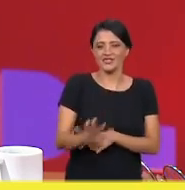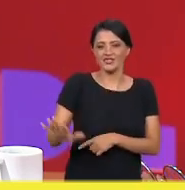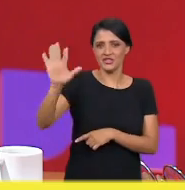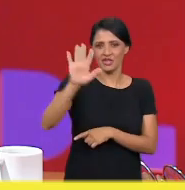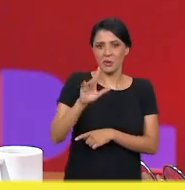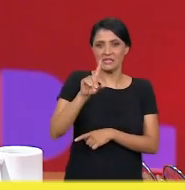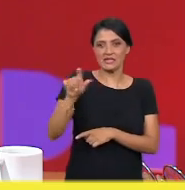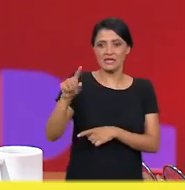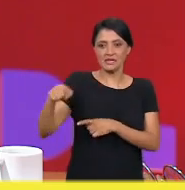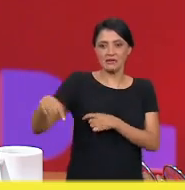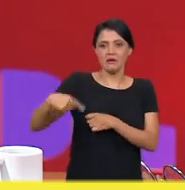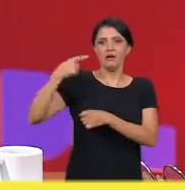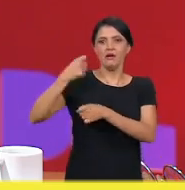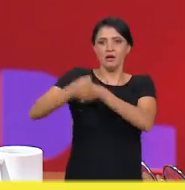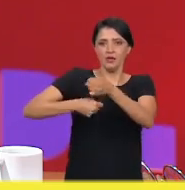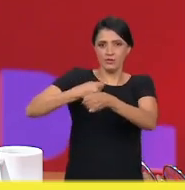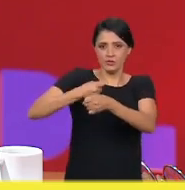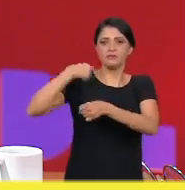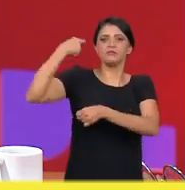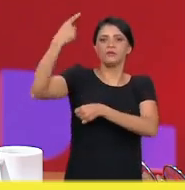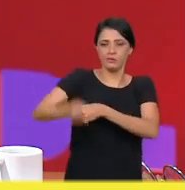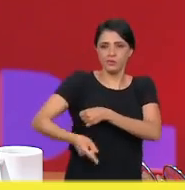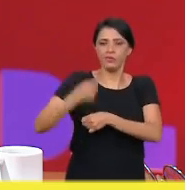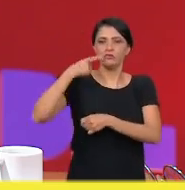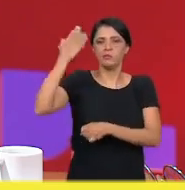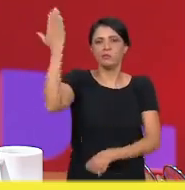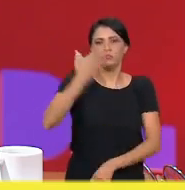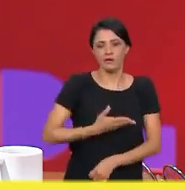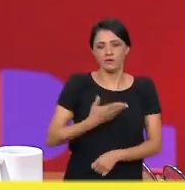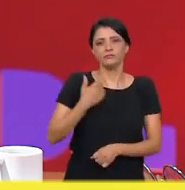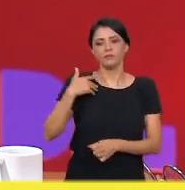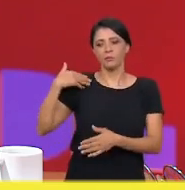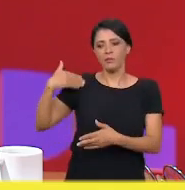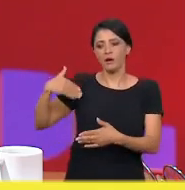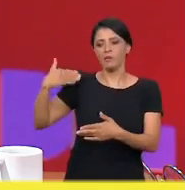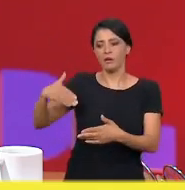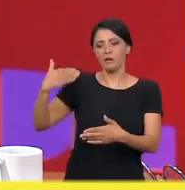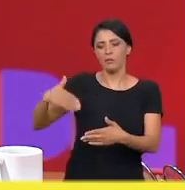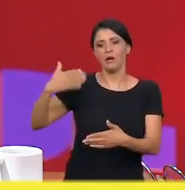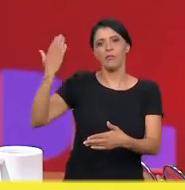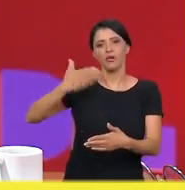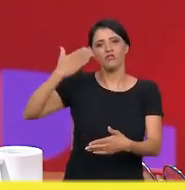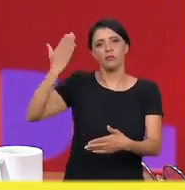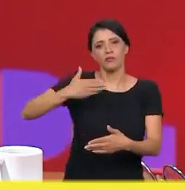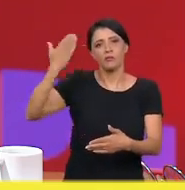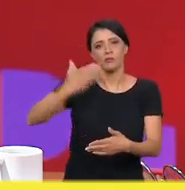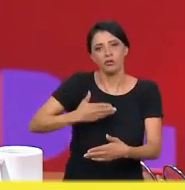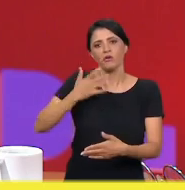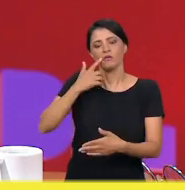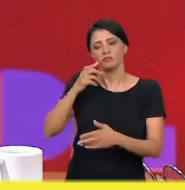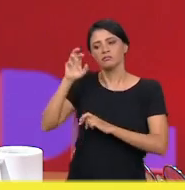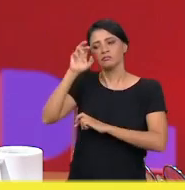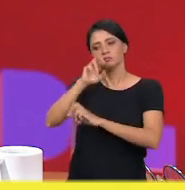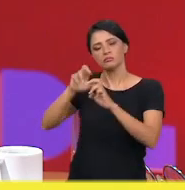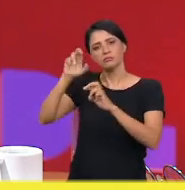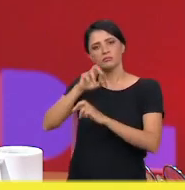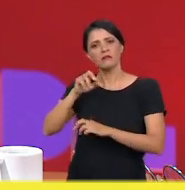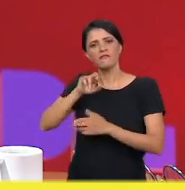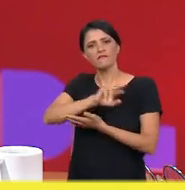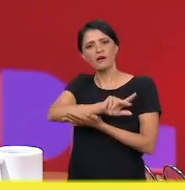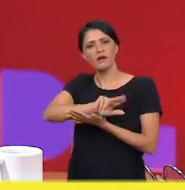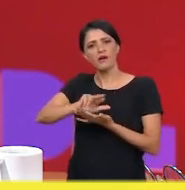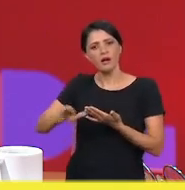na verdade, a teoria vem sendo comprovada durante esses 100 anos, né? Passou por diversas provas observacionais e o